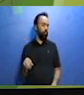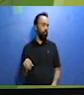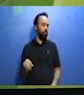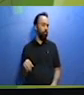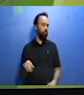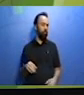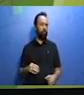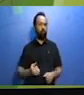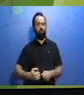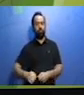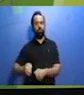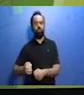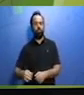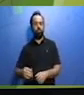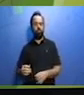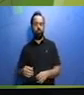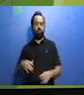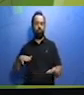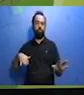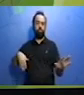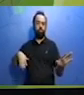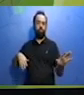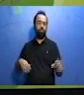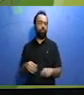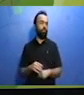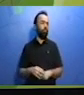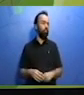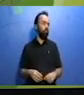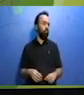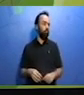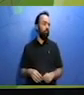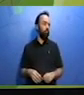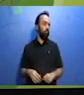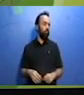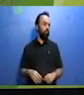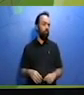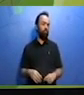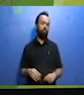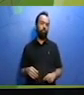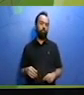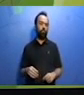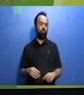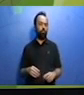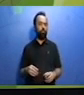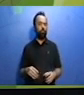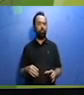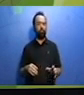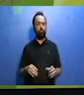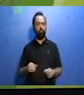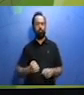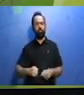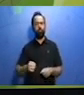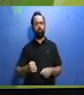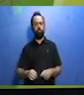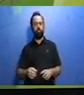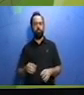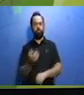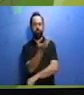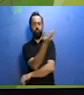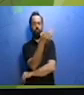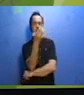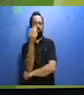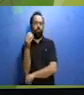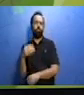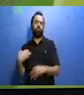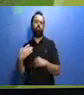A limpeza das praias, que é manual. E temos a limpeza natural, que a própria natureza faz, mas